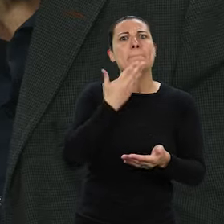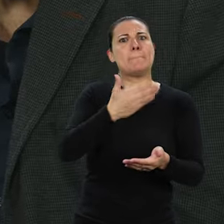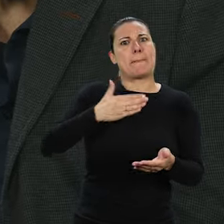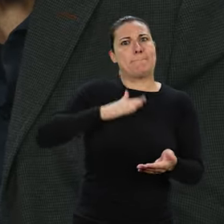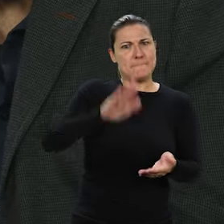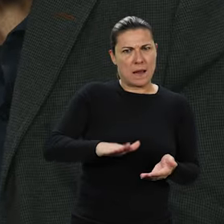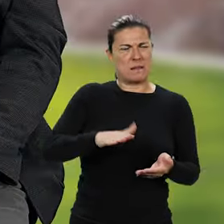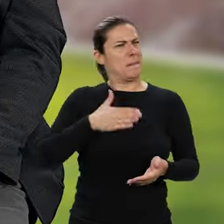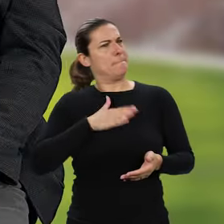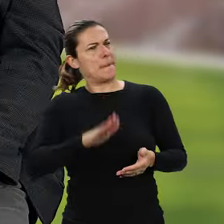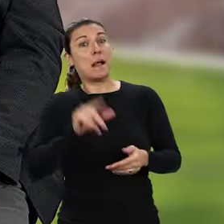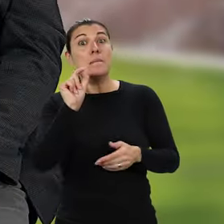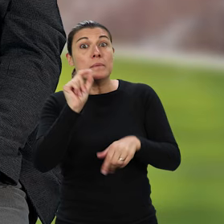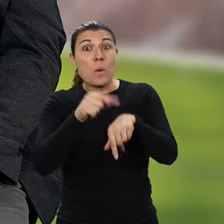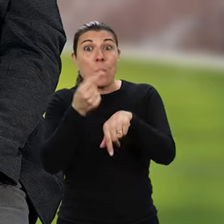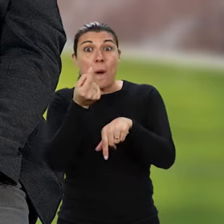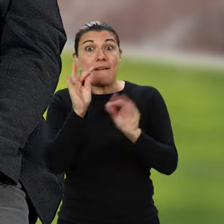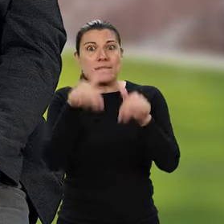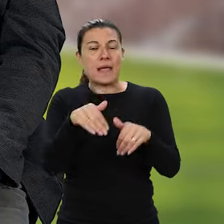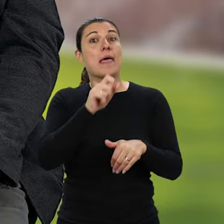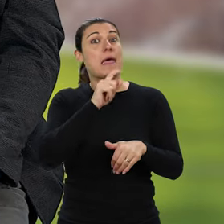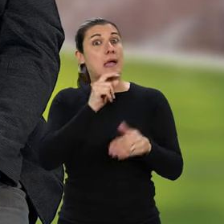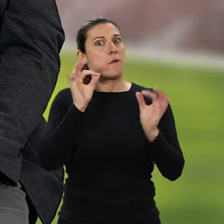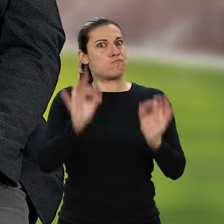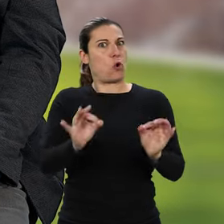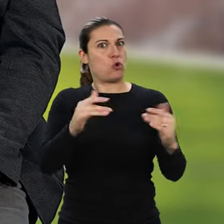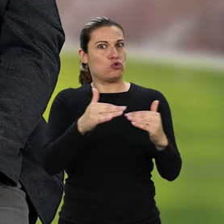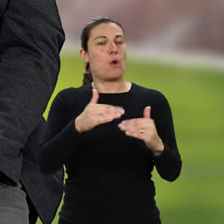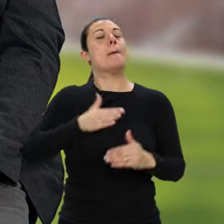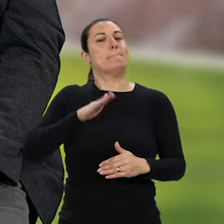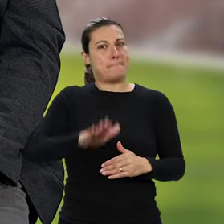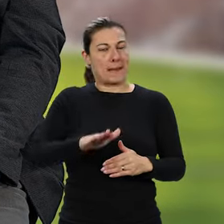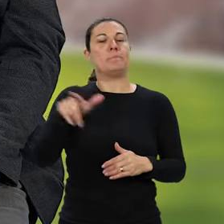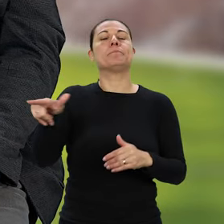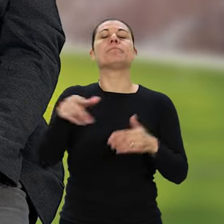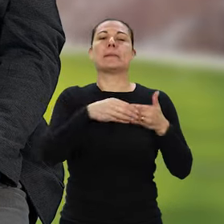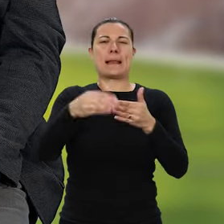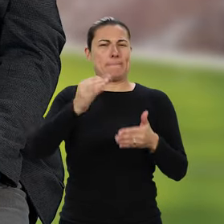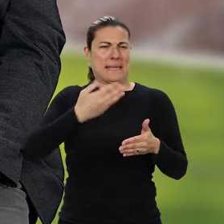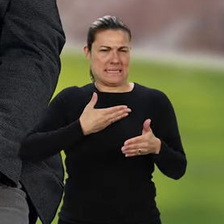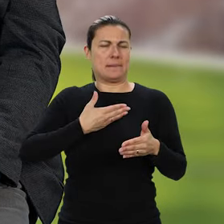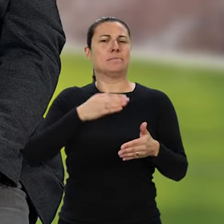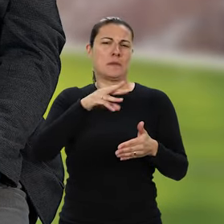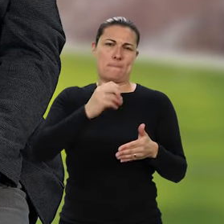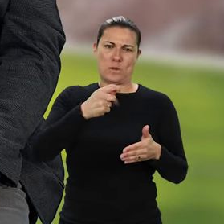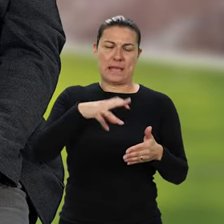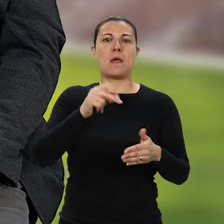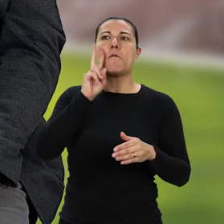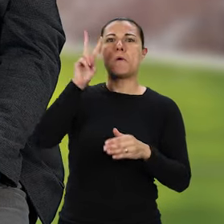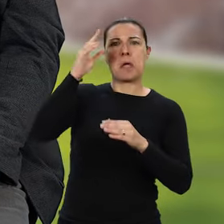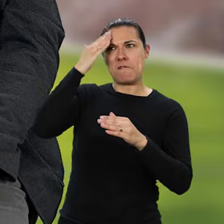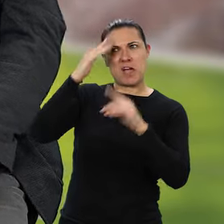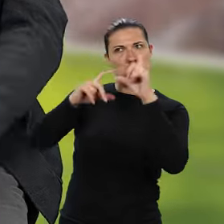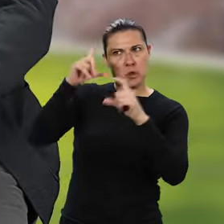penalti. Penalti. Estamos a poucos minutos do fim. Pode resolver-se aqui o jogo. Penalti. Montenegro vai marcar. Olha para as sondagens,